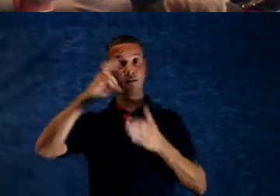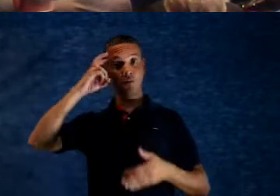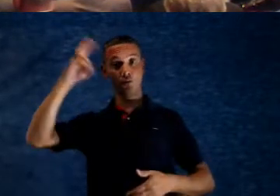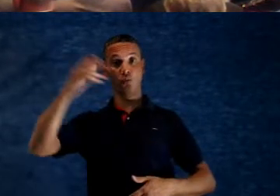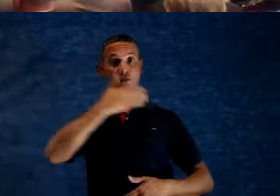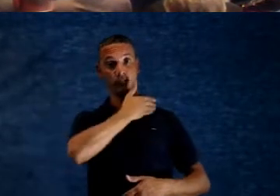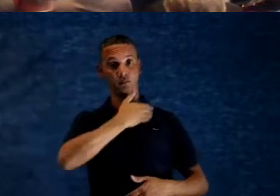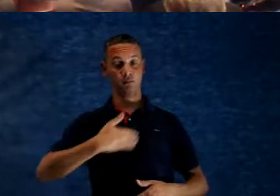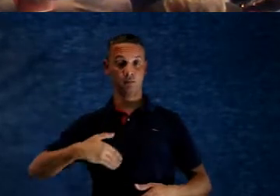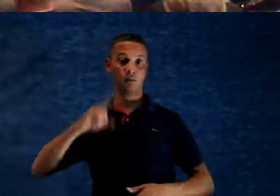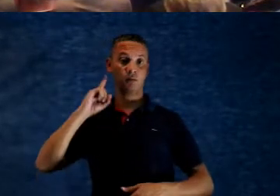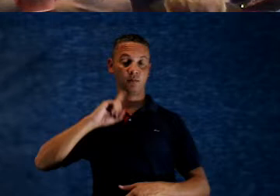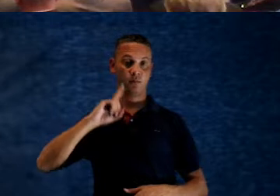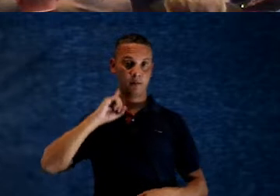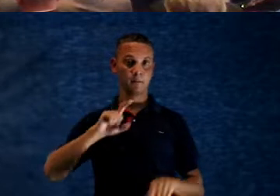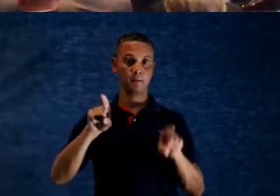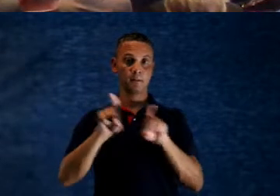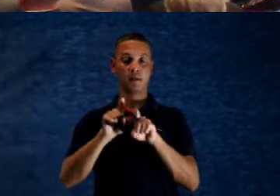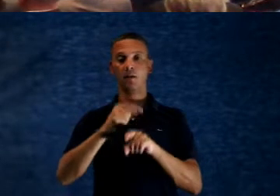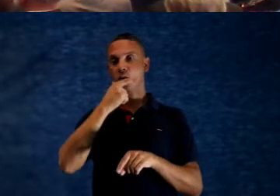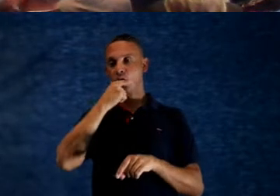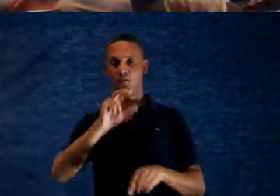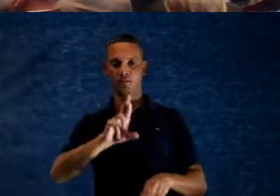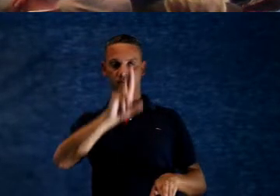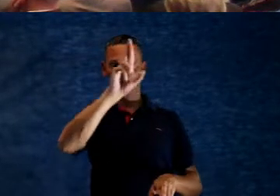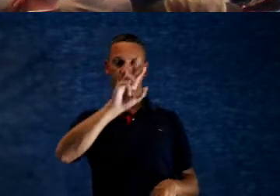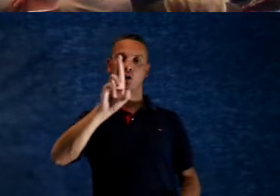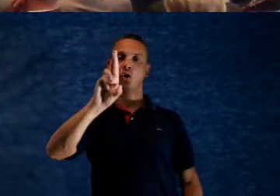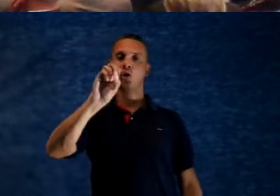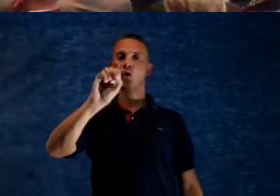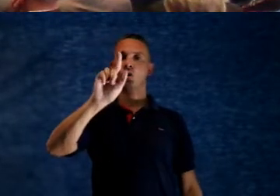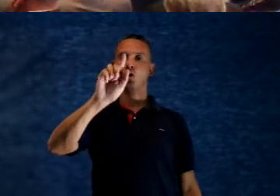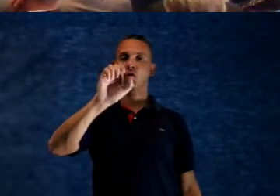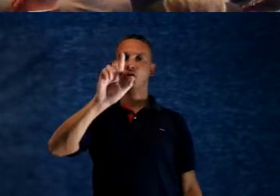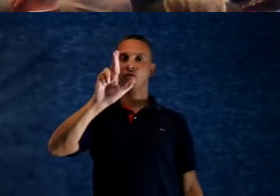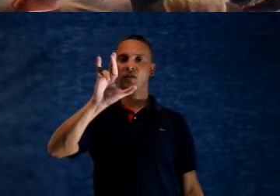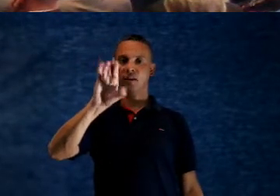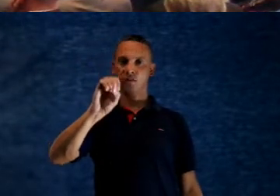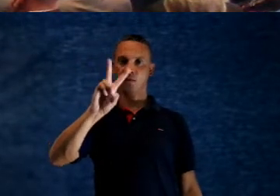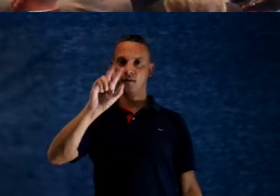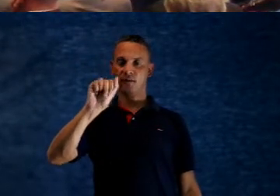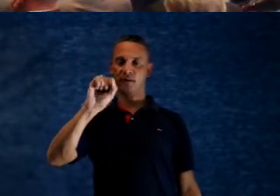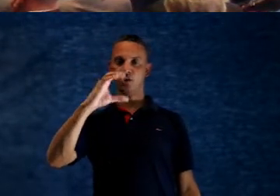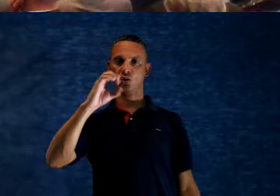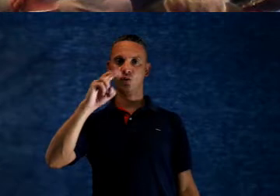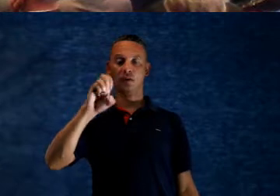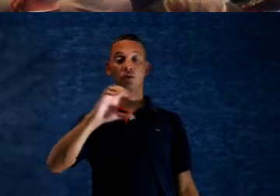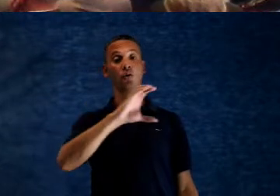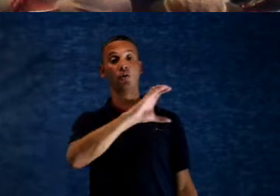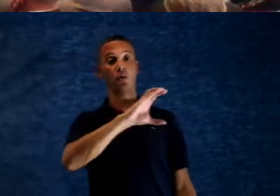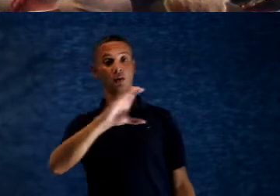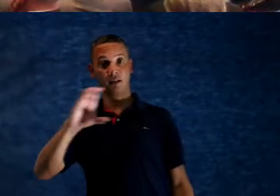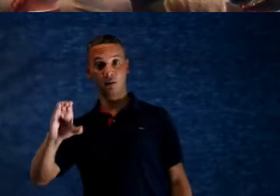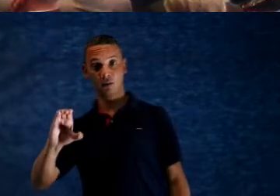Estado. Excelentíssimo Dr. Rogério Vasconcelos Faria Tavares, coordenador